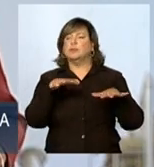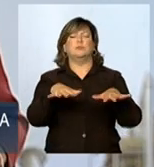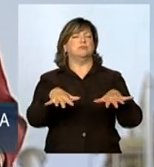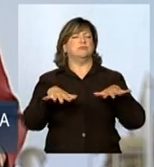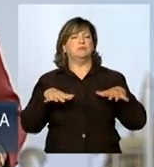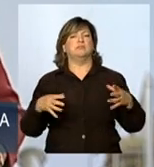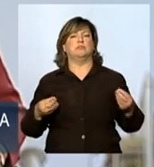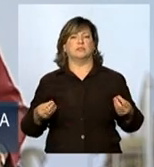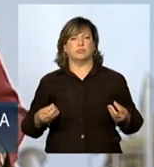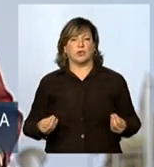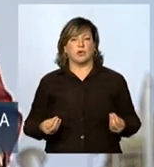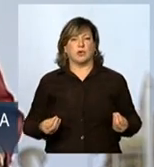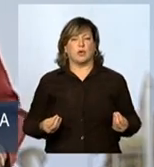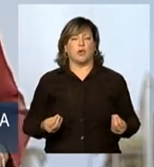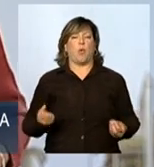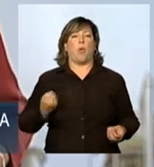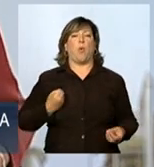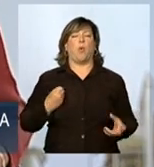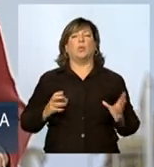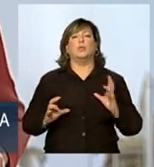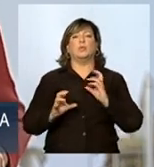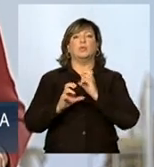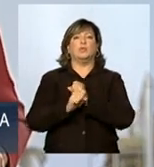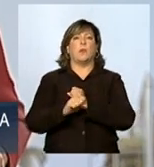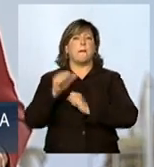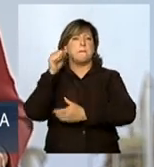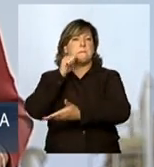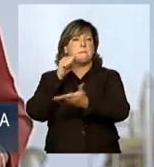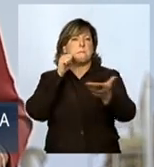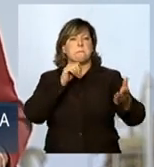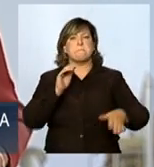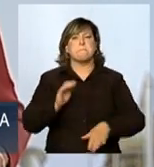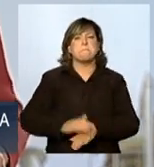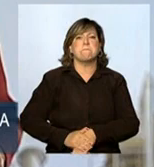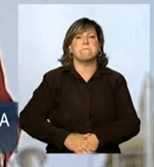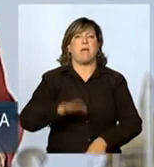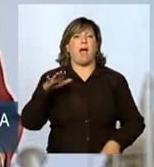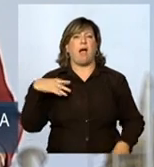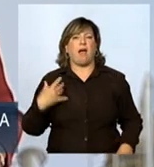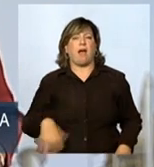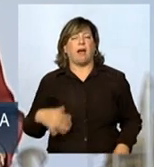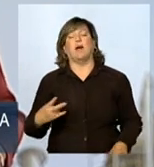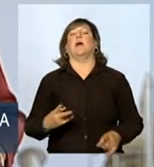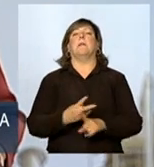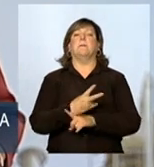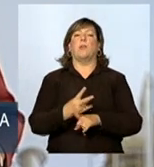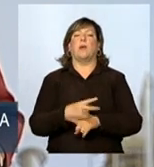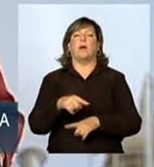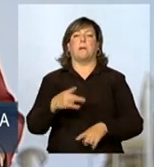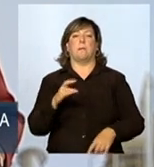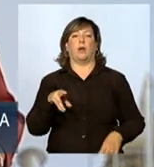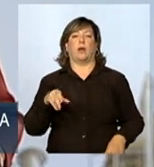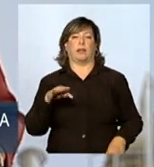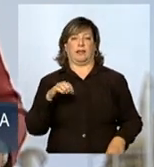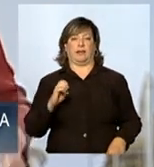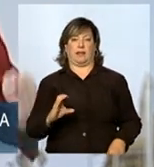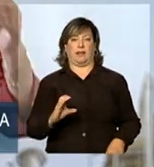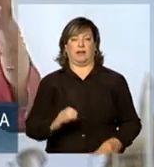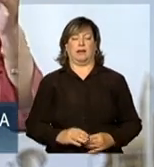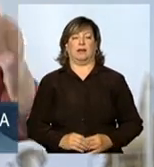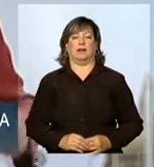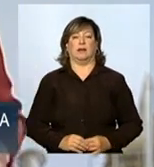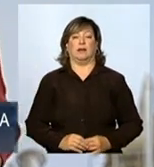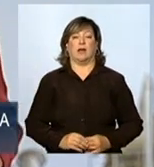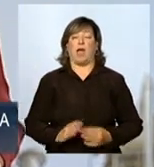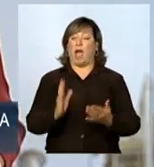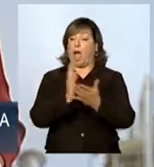impressionados com o número de mulheres que procuram o Pronatec. Em